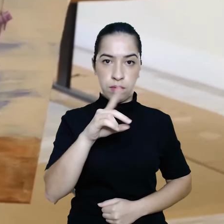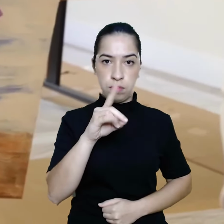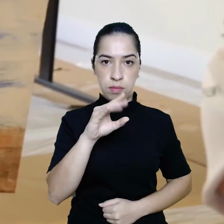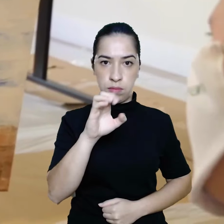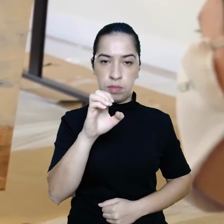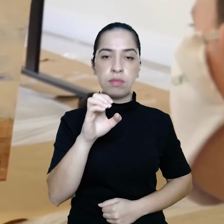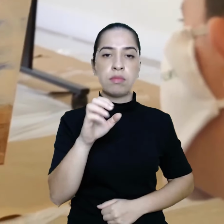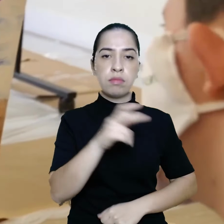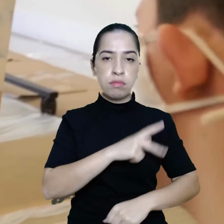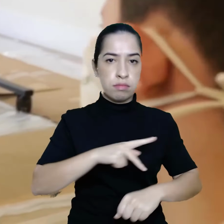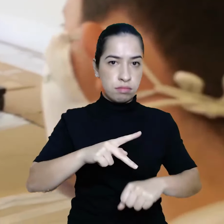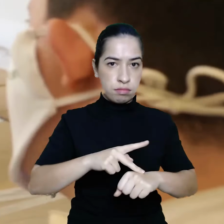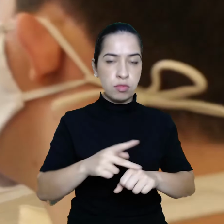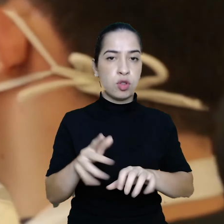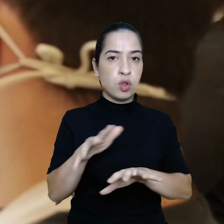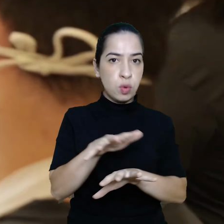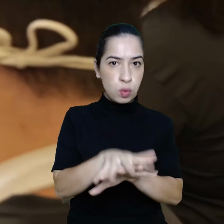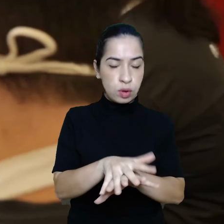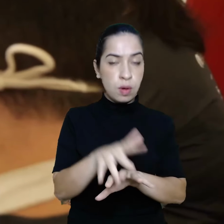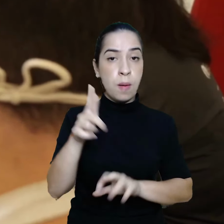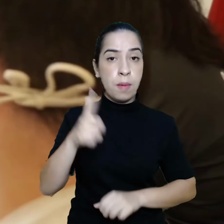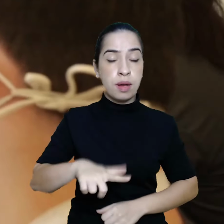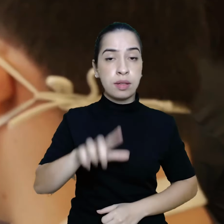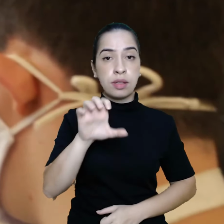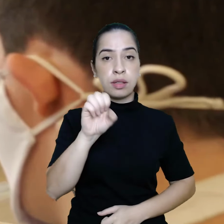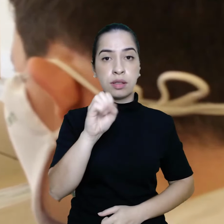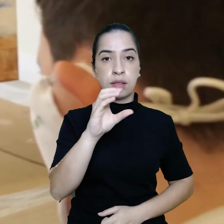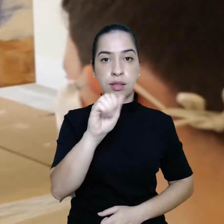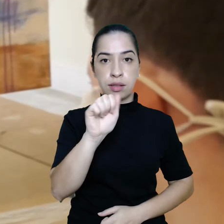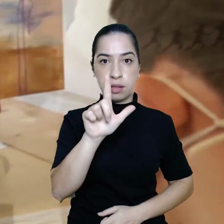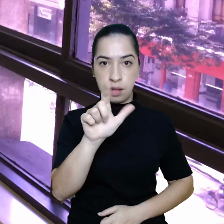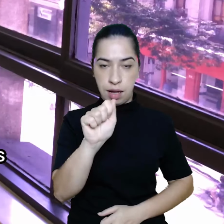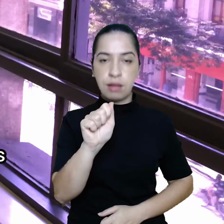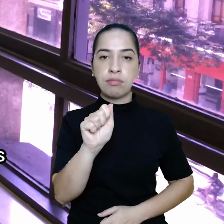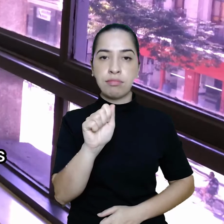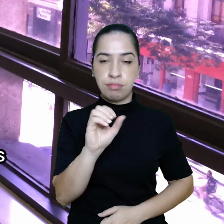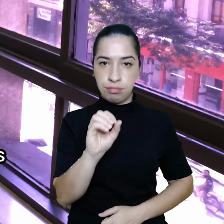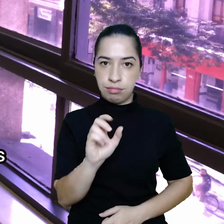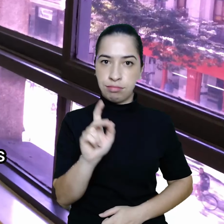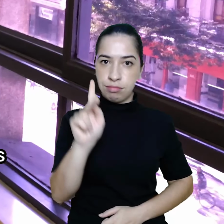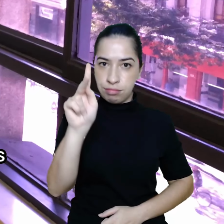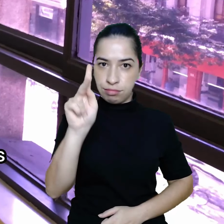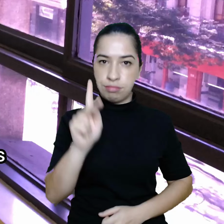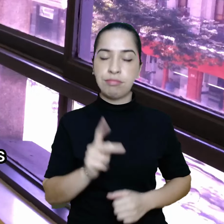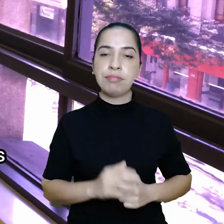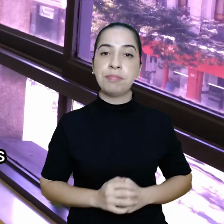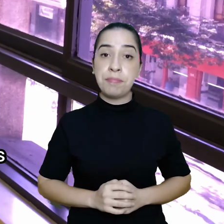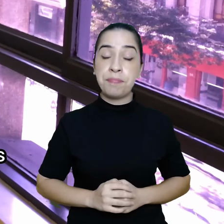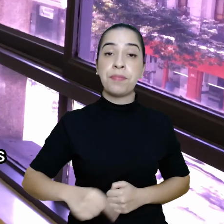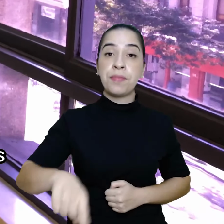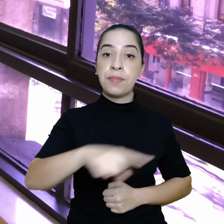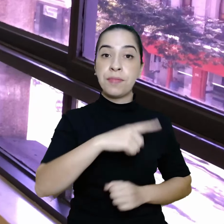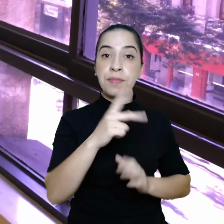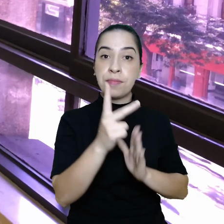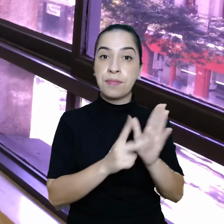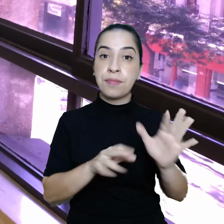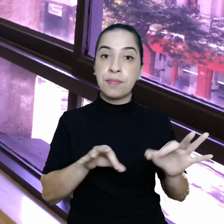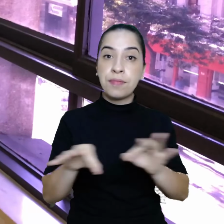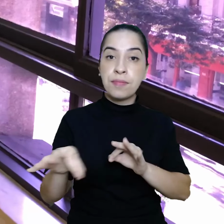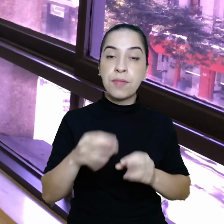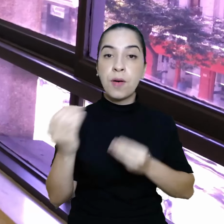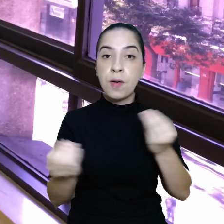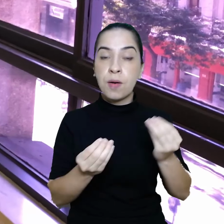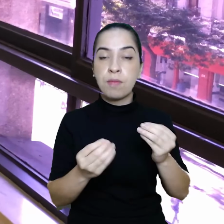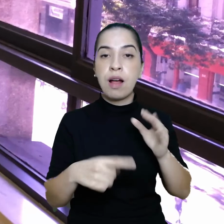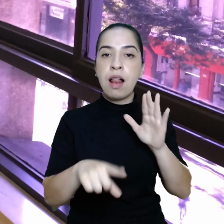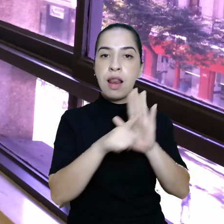Índice Nacional de Inclusão OlgaCos e a Escala Cidadã OlgaCos. Os nossos projetos são realizados por meio de leis de incentivo